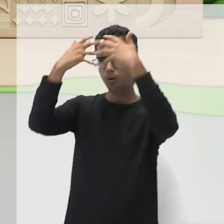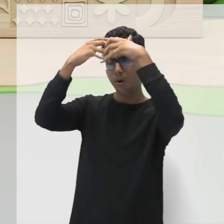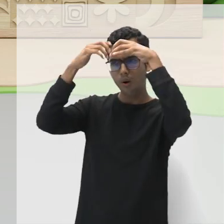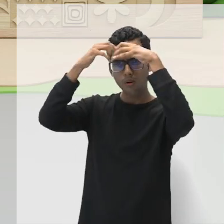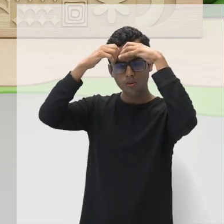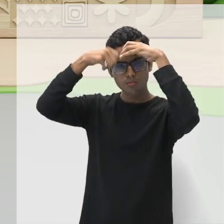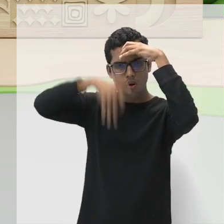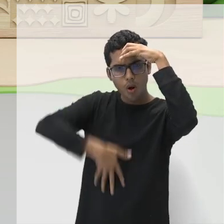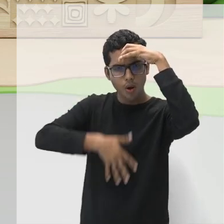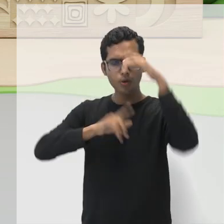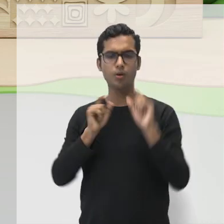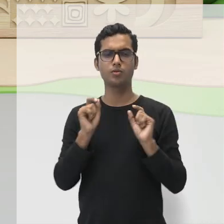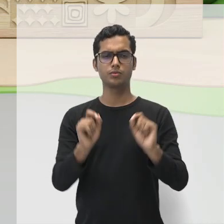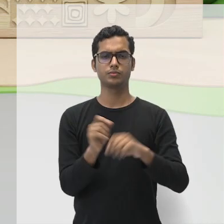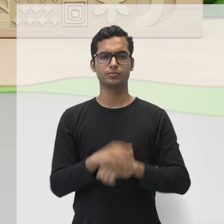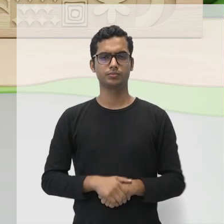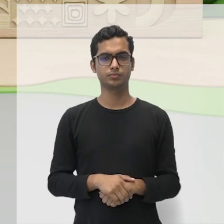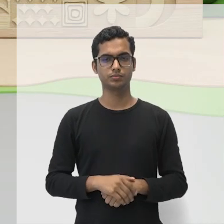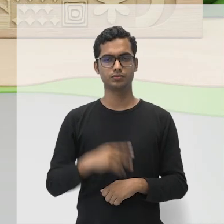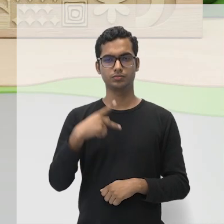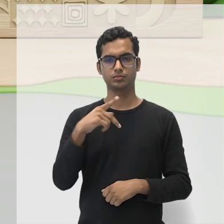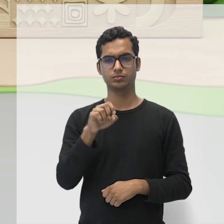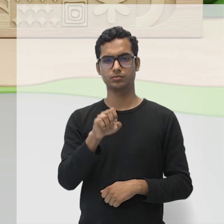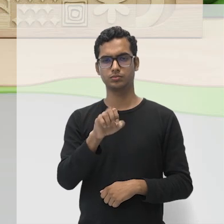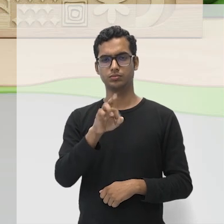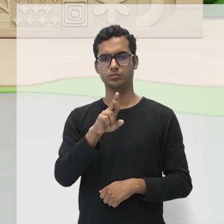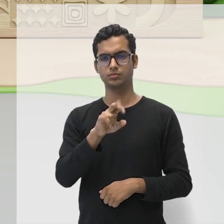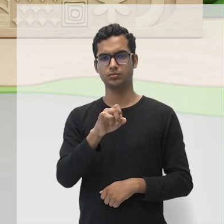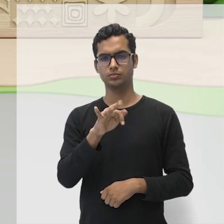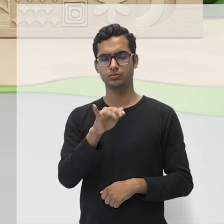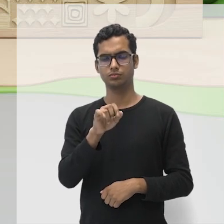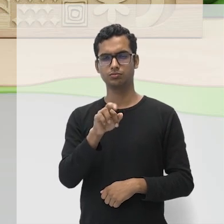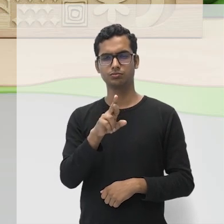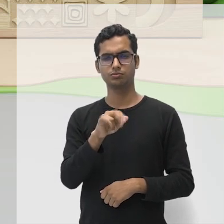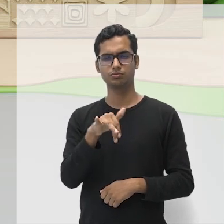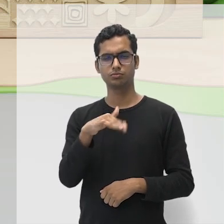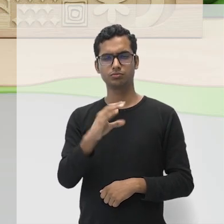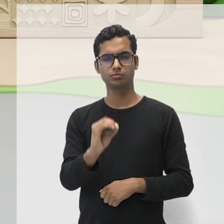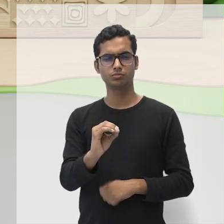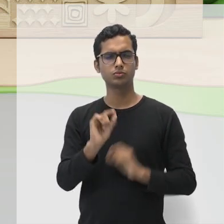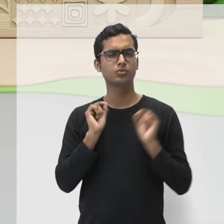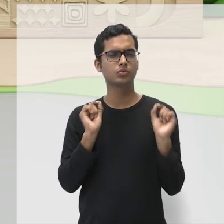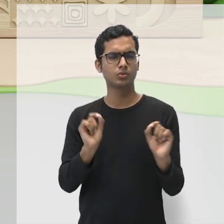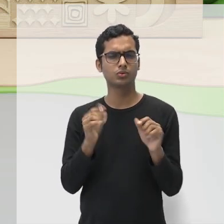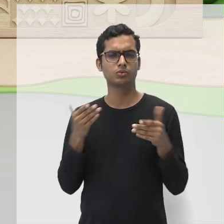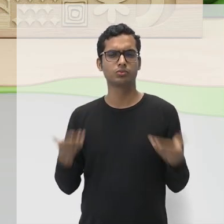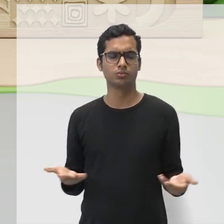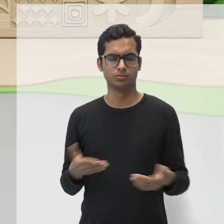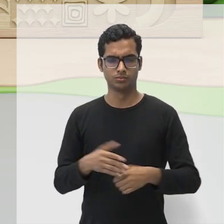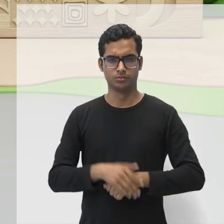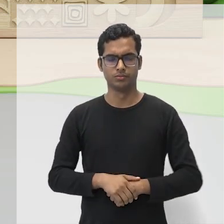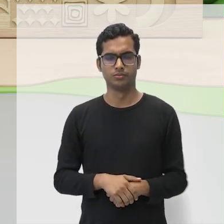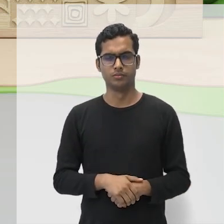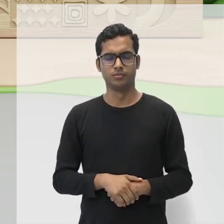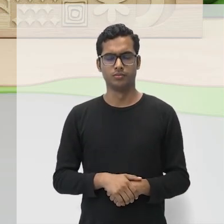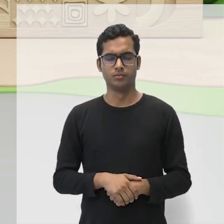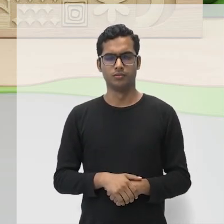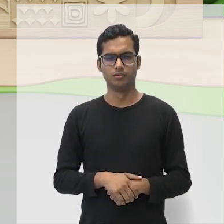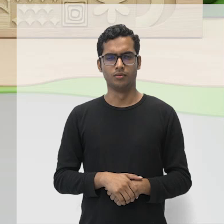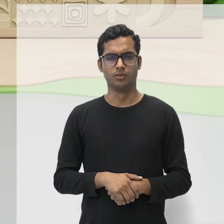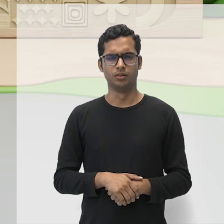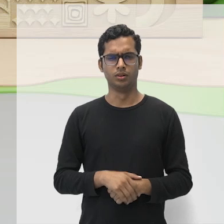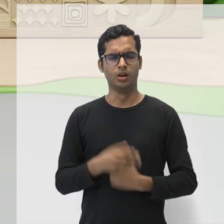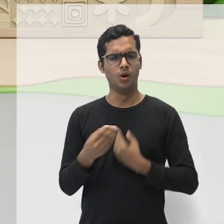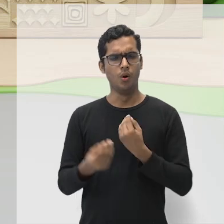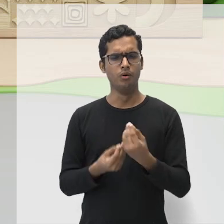que é chamado de sistema nervoso periférico. Então, o sistema nervoso periférico, ele é chamado de linha de